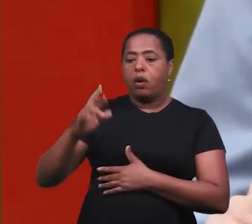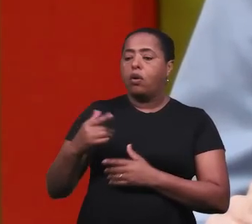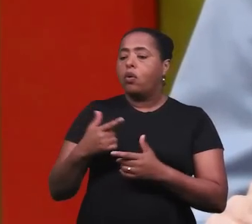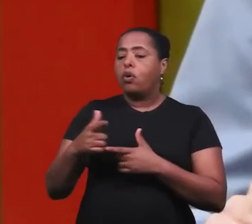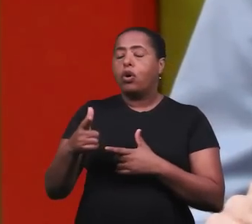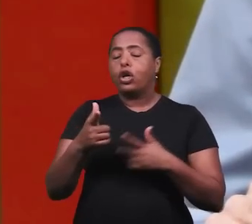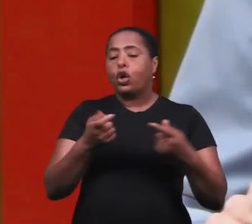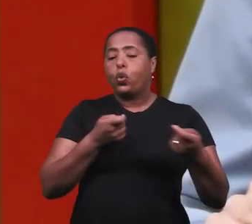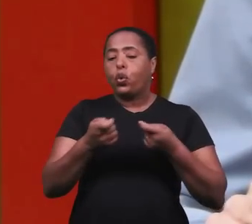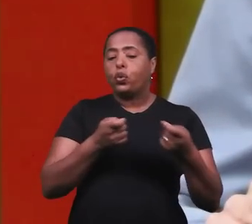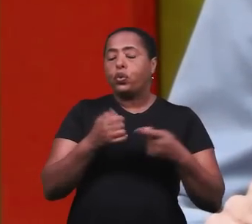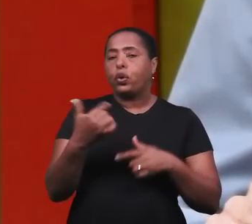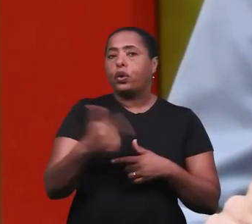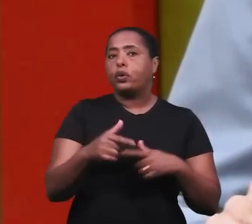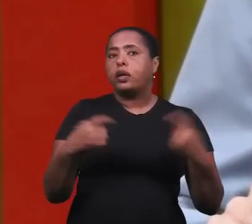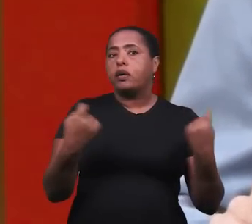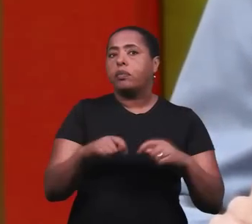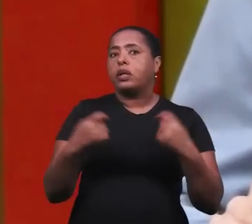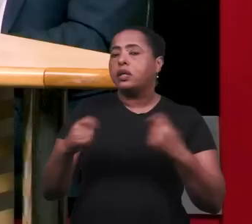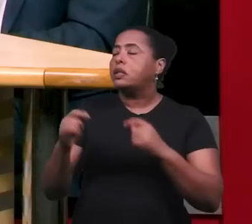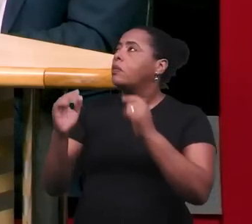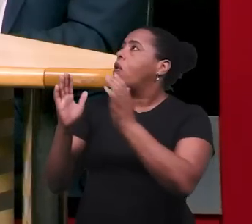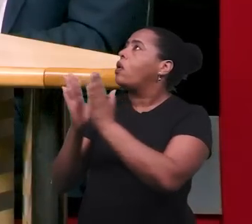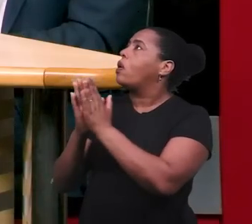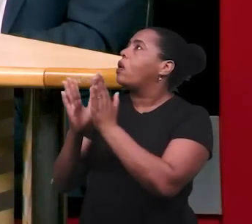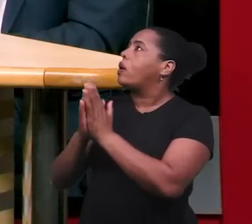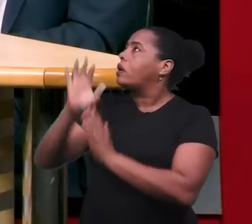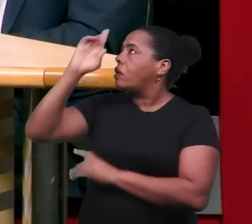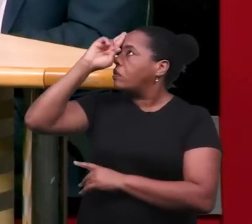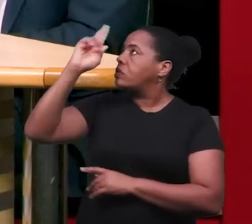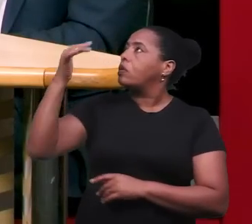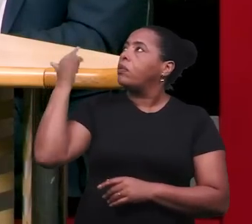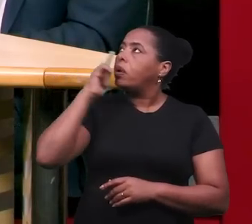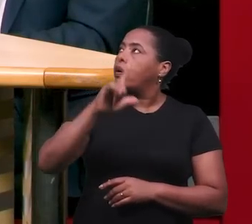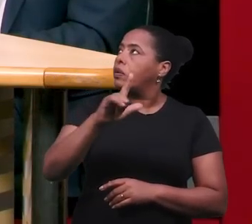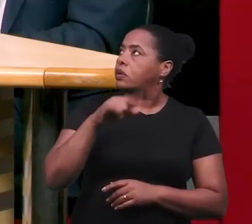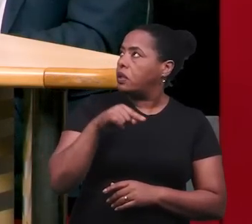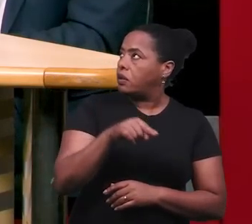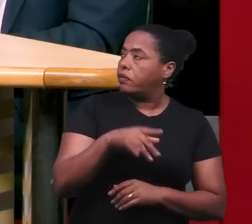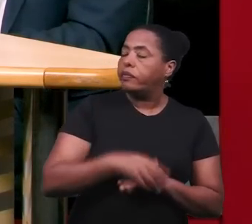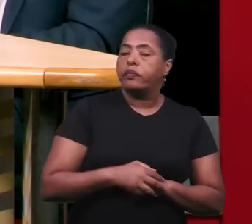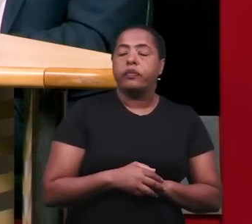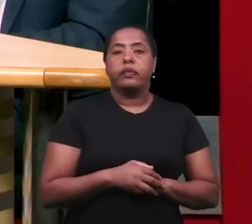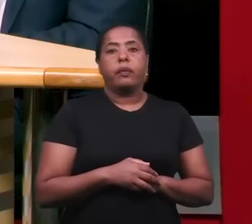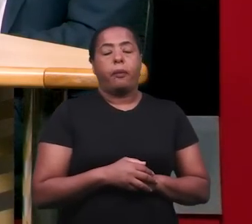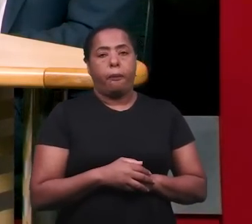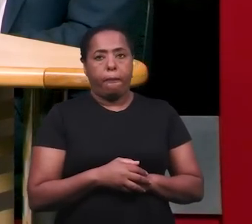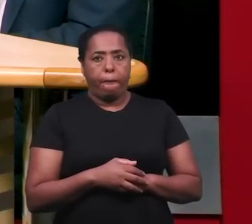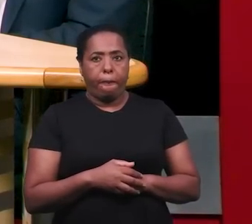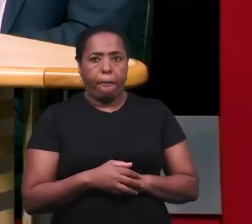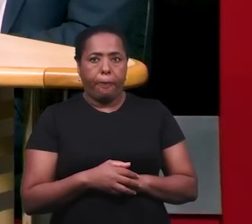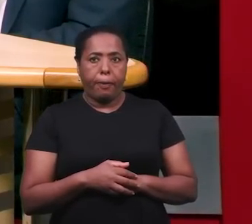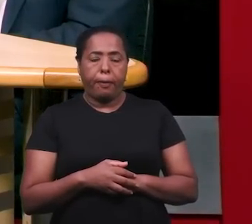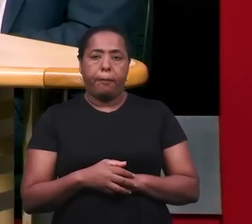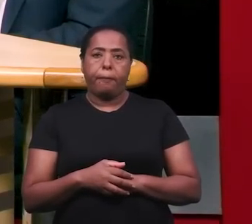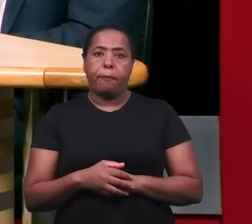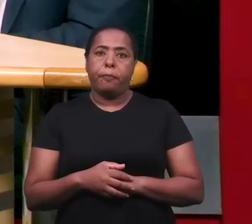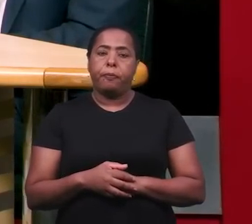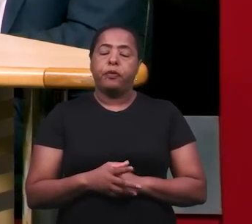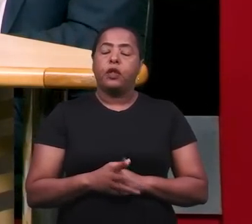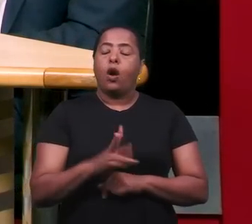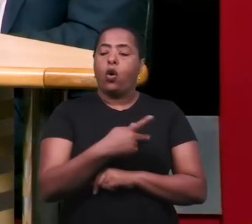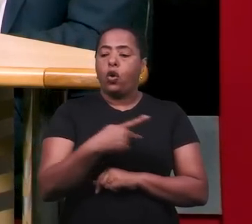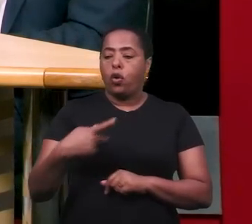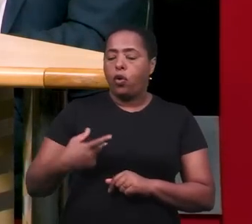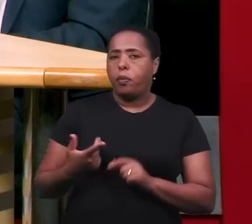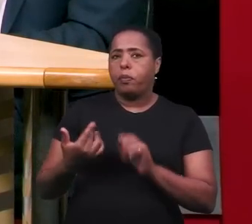nesse tempo, ele faça sentido para nossas vidas e diante de Deus. E aquele que nós não controlamos, na realidade, nós precisamos